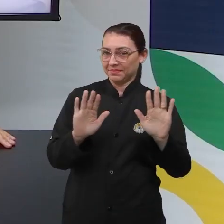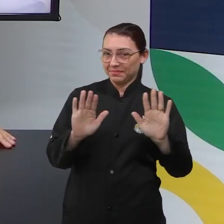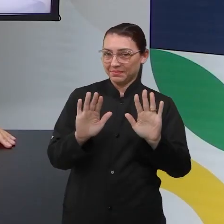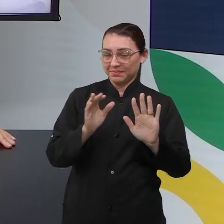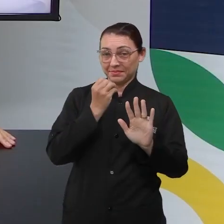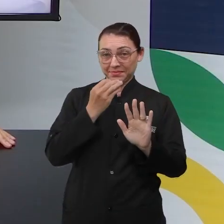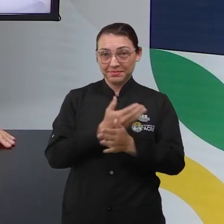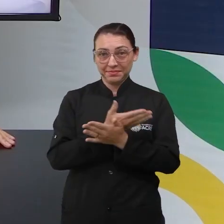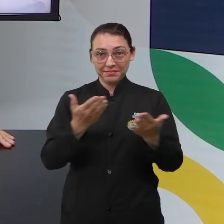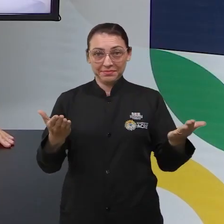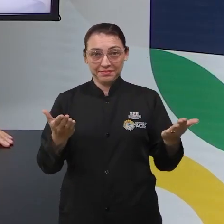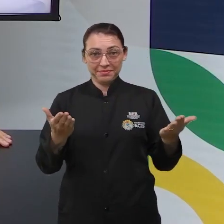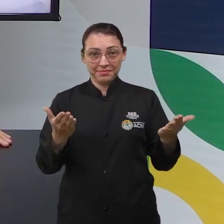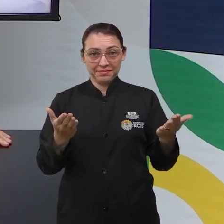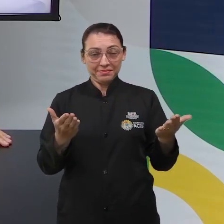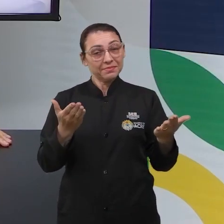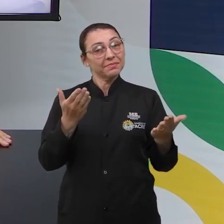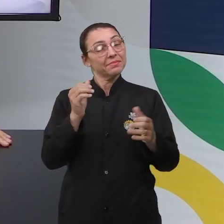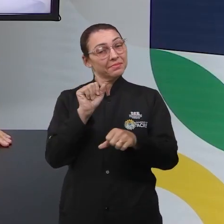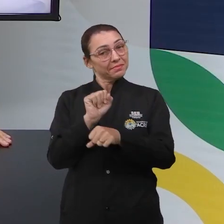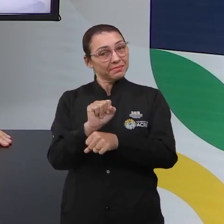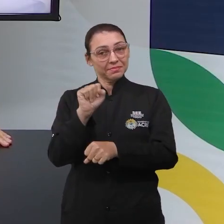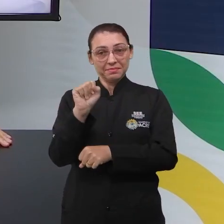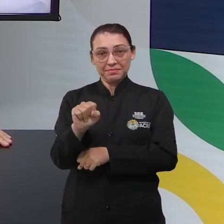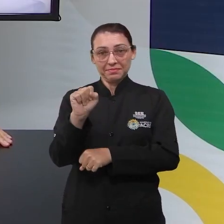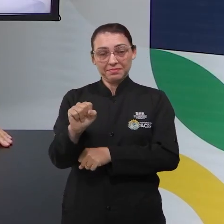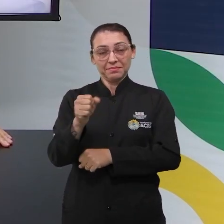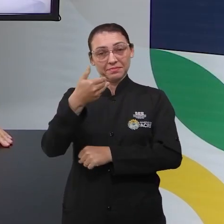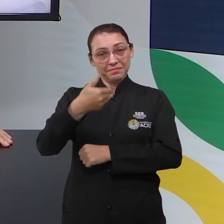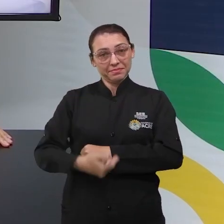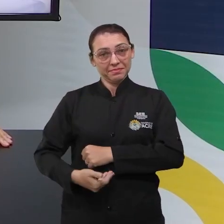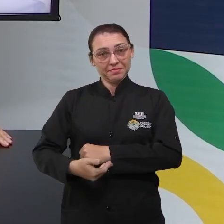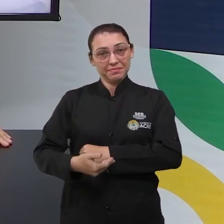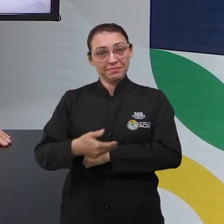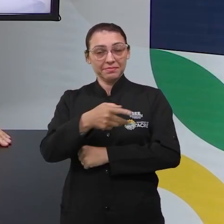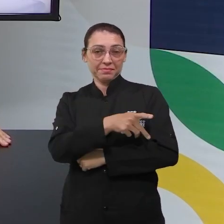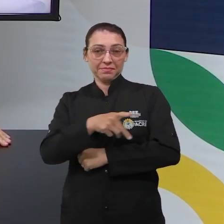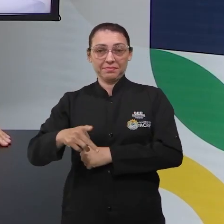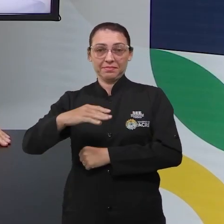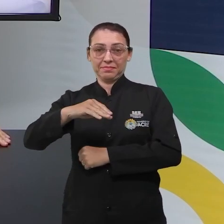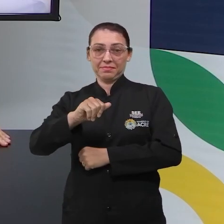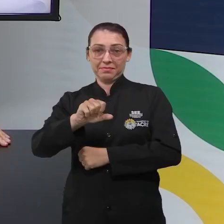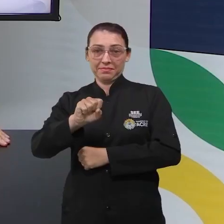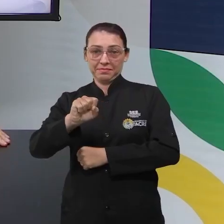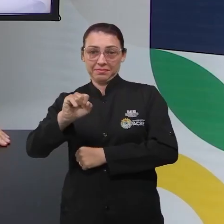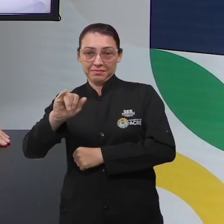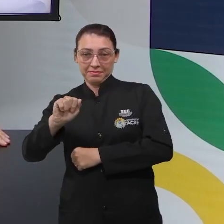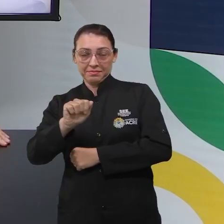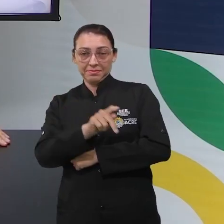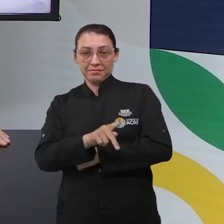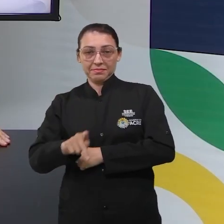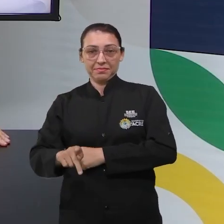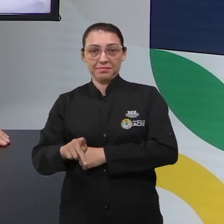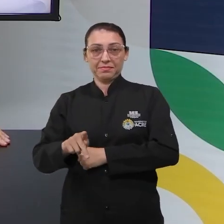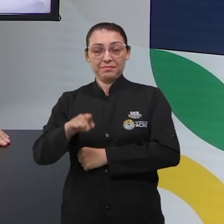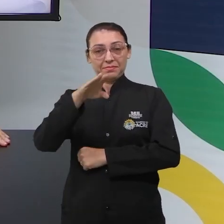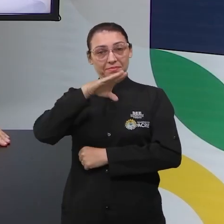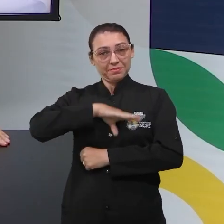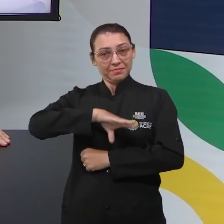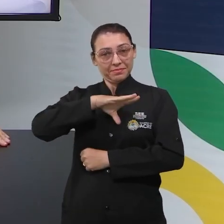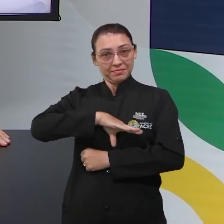Olá, tudo bem com vocês? Eu espero que sim. Eu sou Cássia Lima, professora de